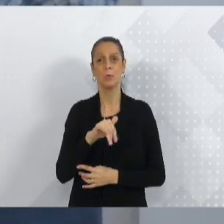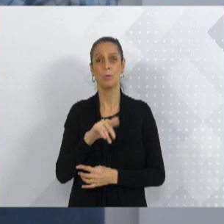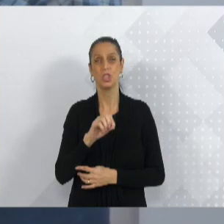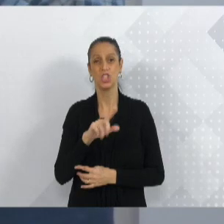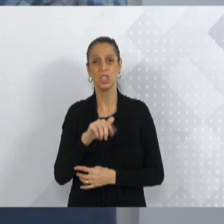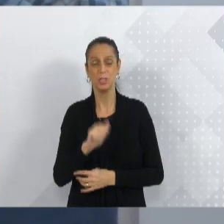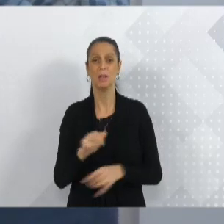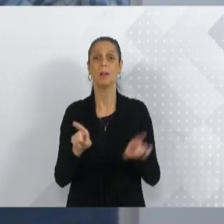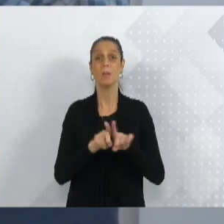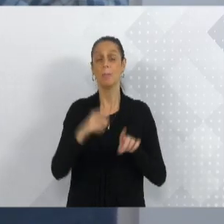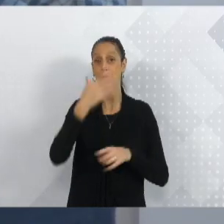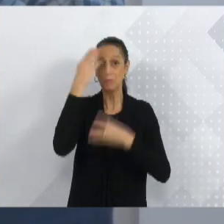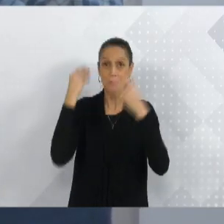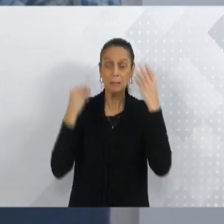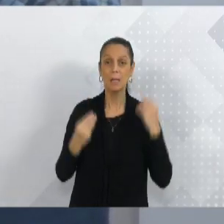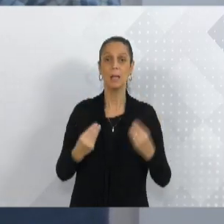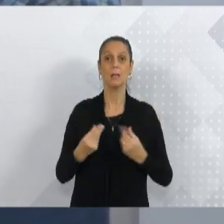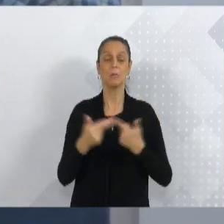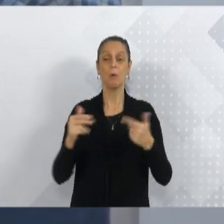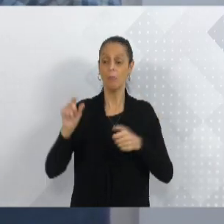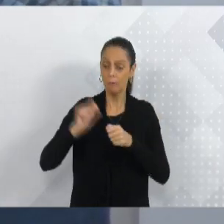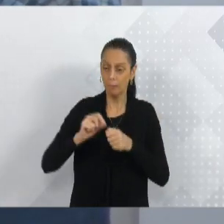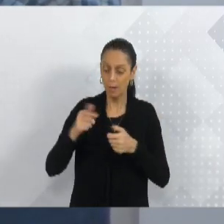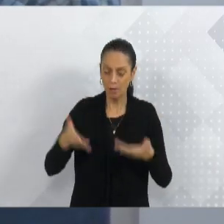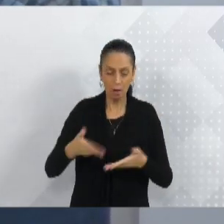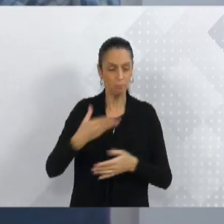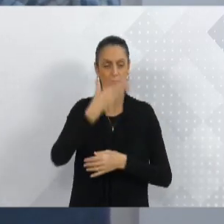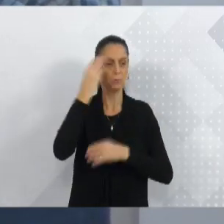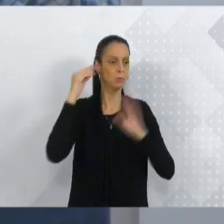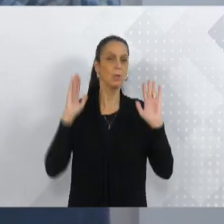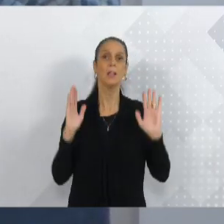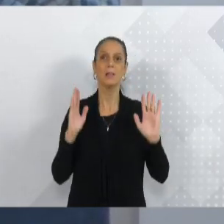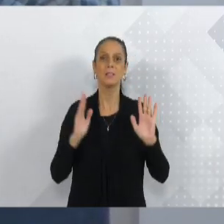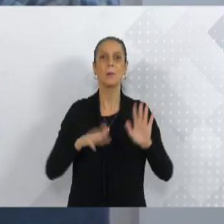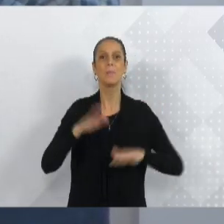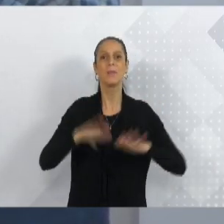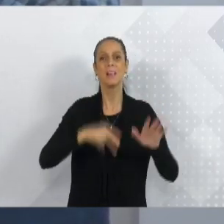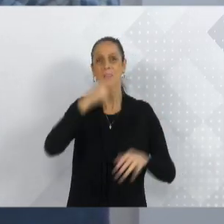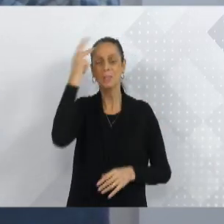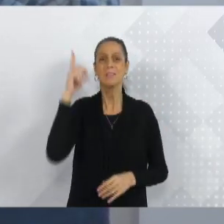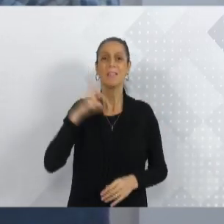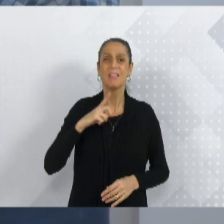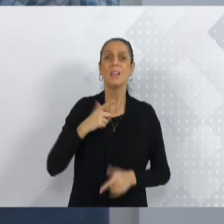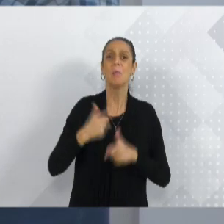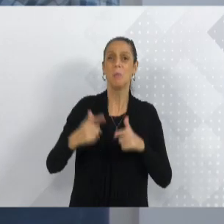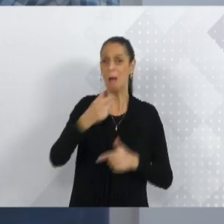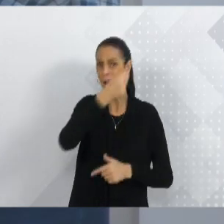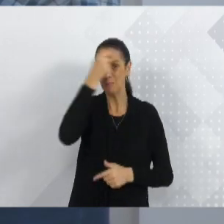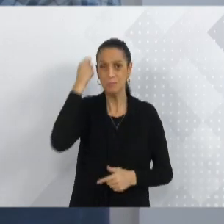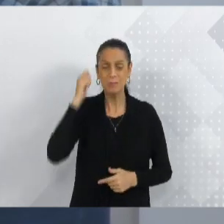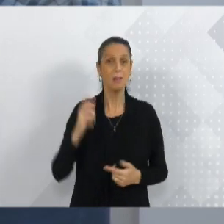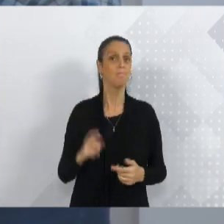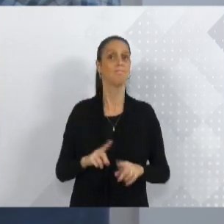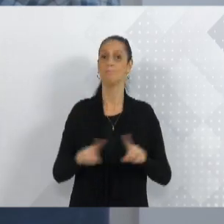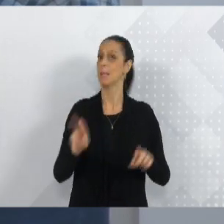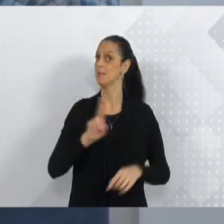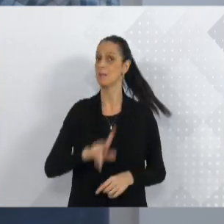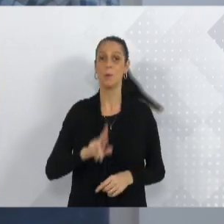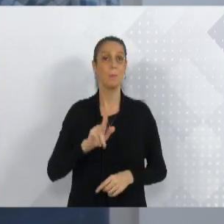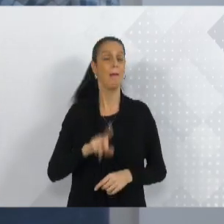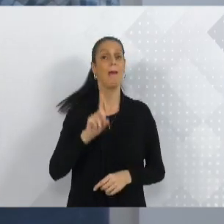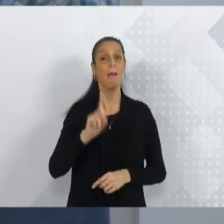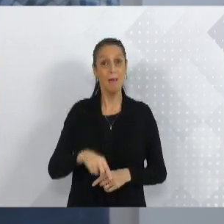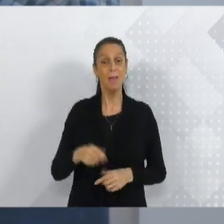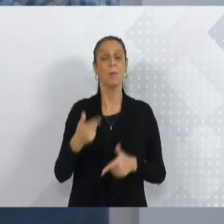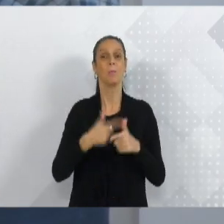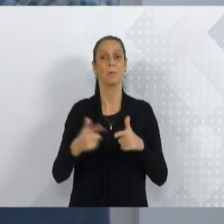esquecimento, perda da memória recente, tá? Às vezes, o paciente chega pensando que está com Alzheimer, né? E, na verdade, é Covid longa,